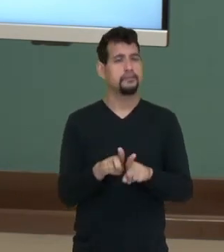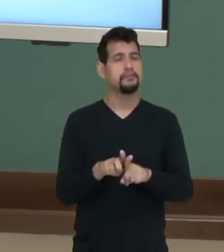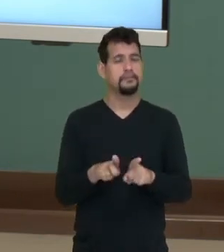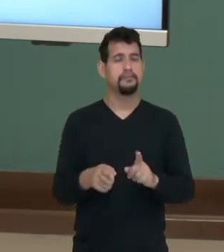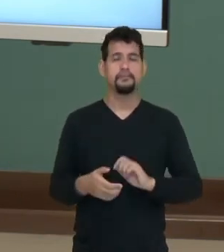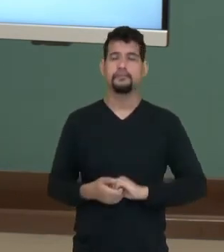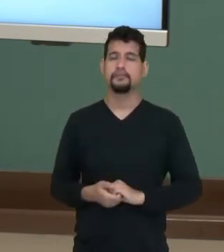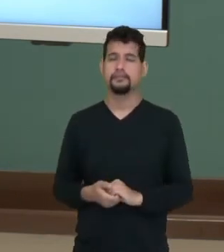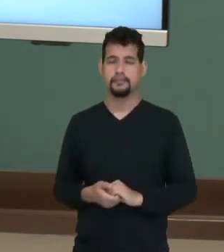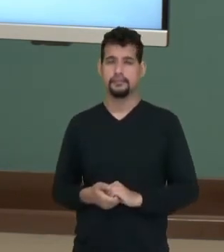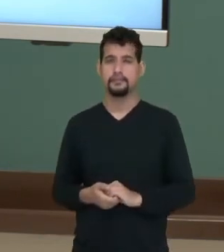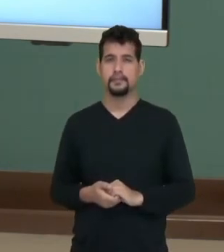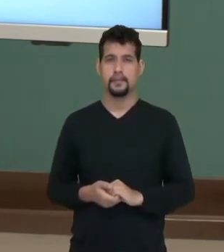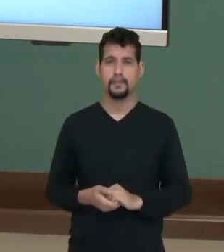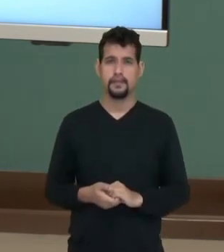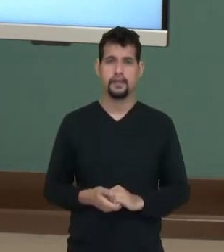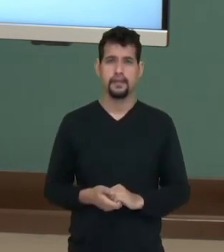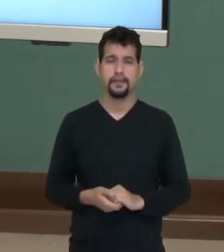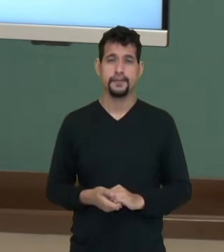ok?